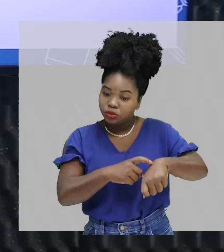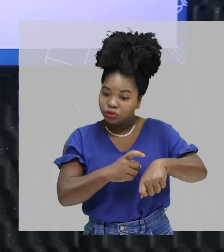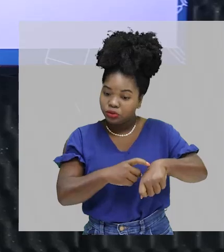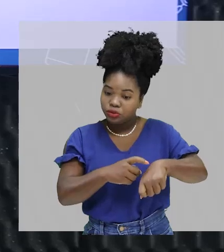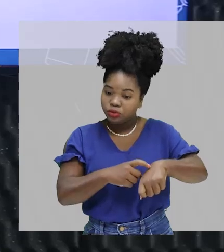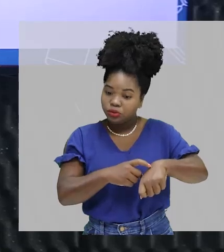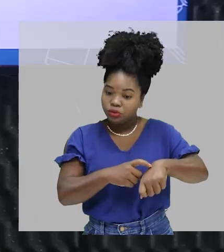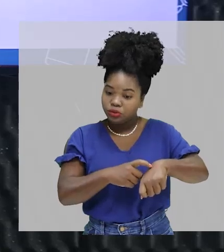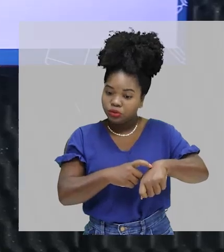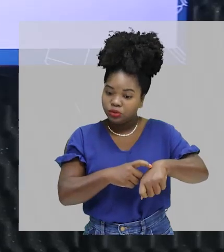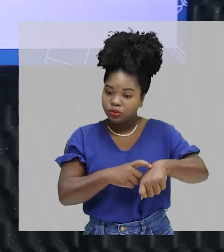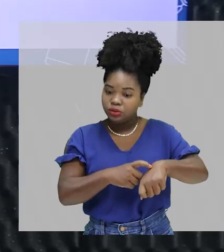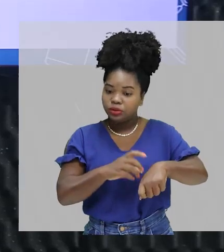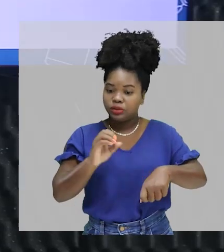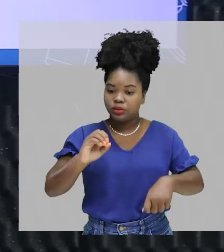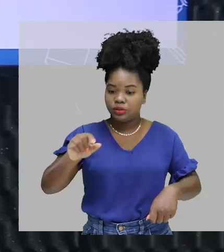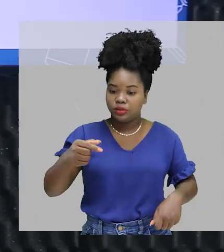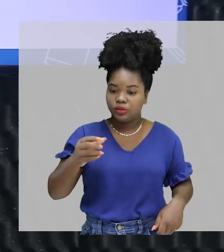segundos,